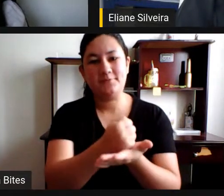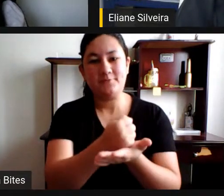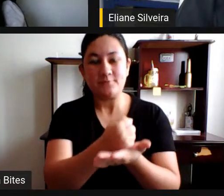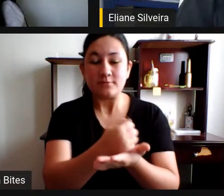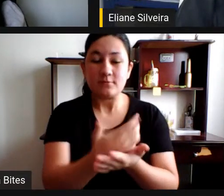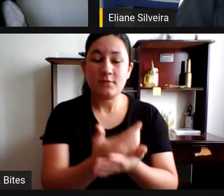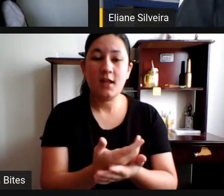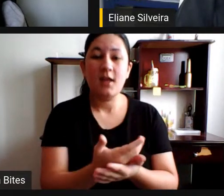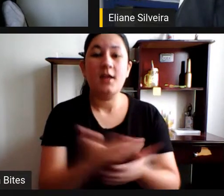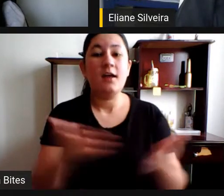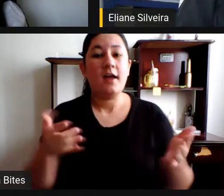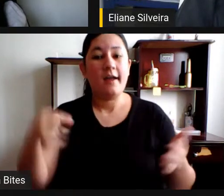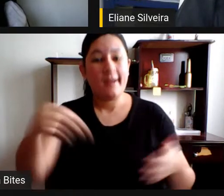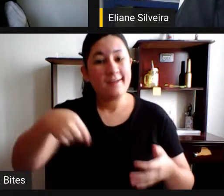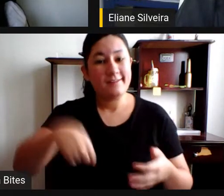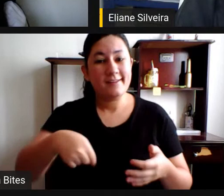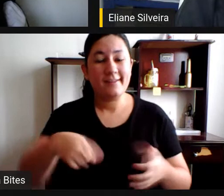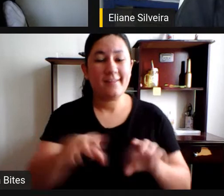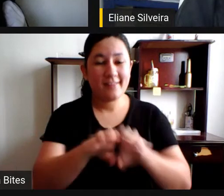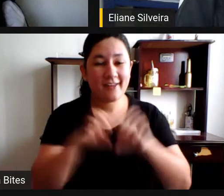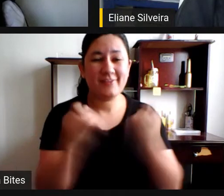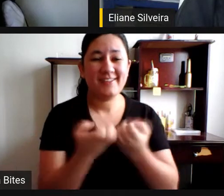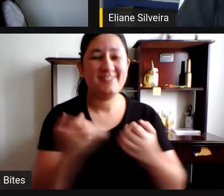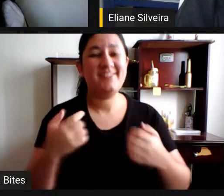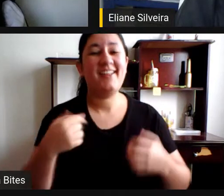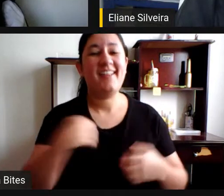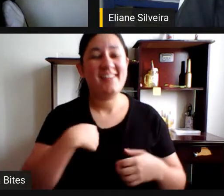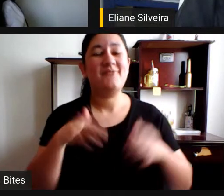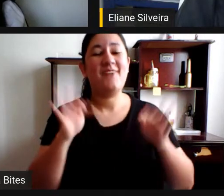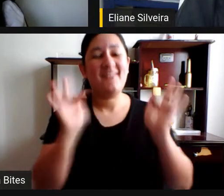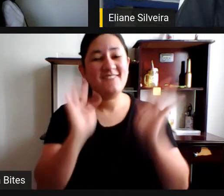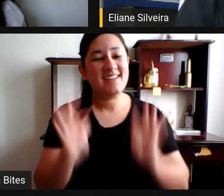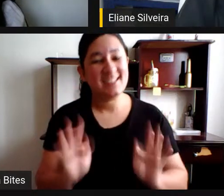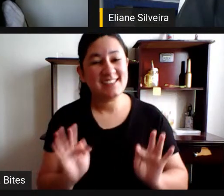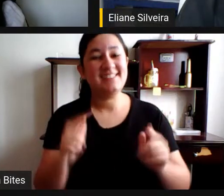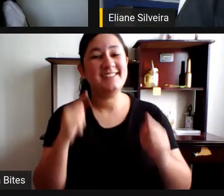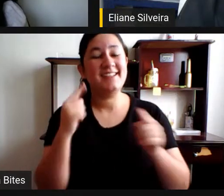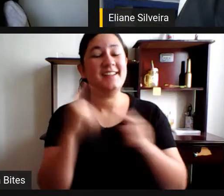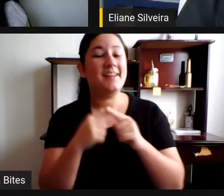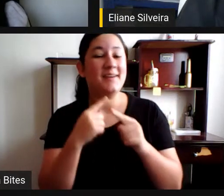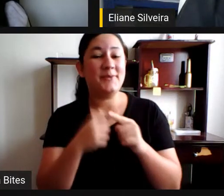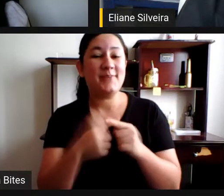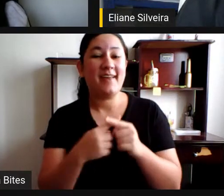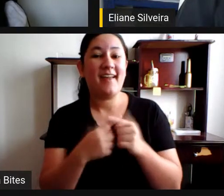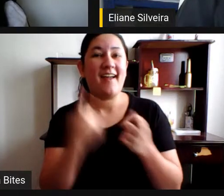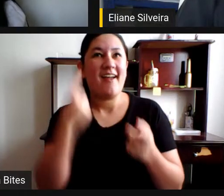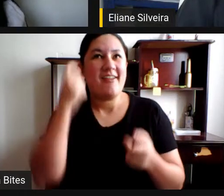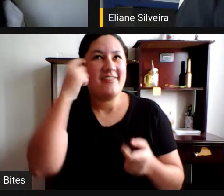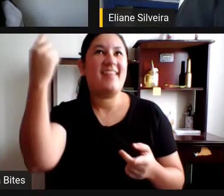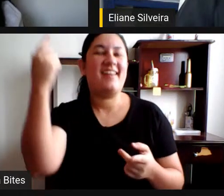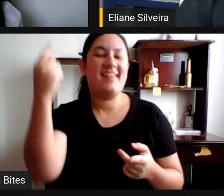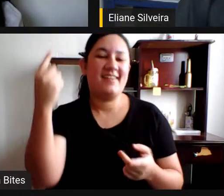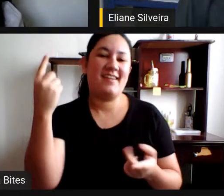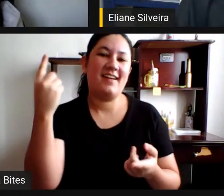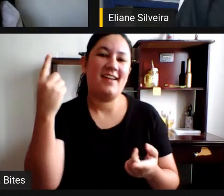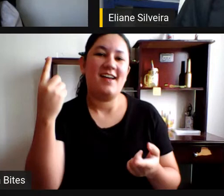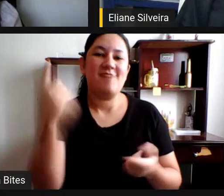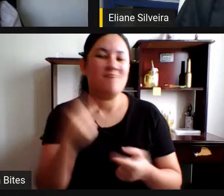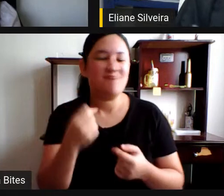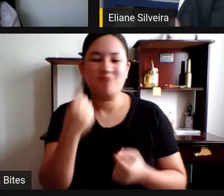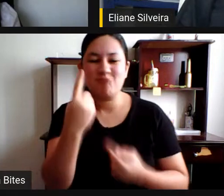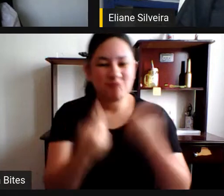eu tenho muito prazer de estar nele, porque ele foi idealizado por alunos e pesquisadores. Então, ele tem, ele é